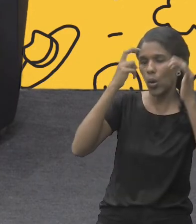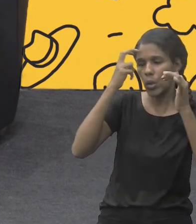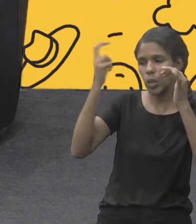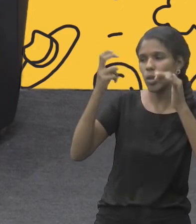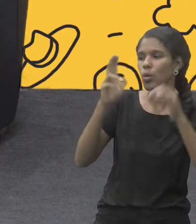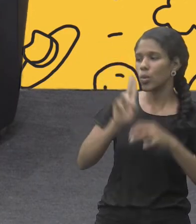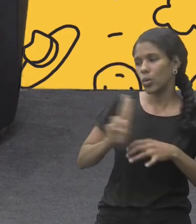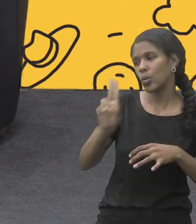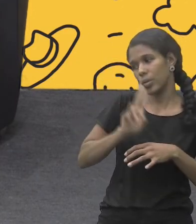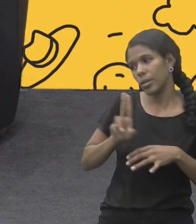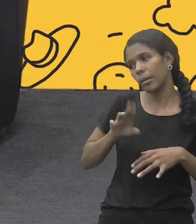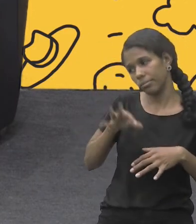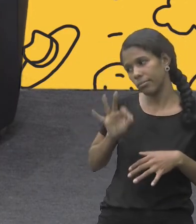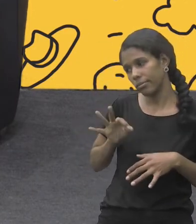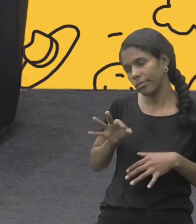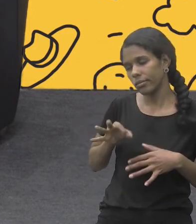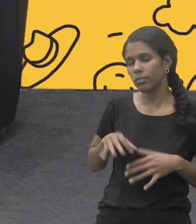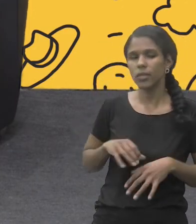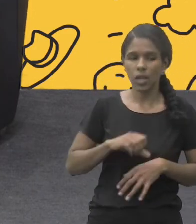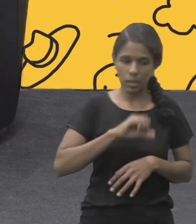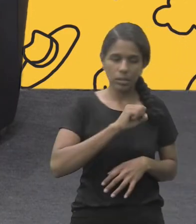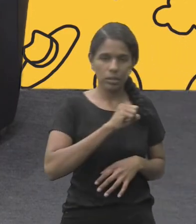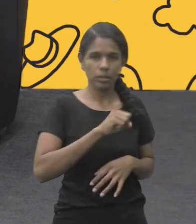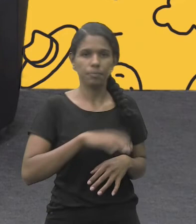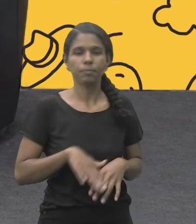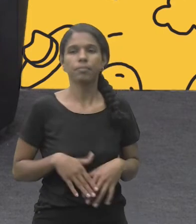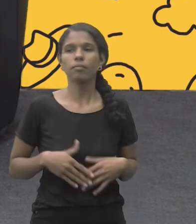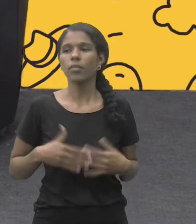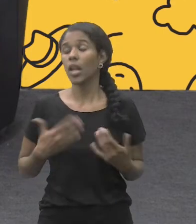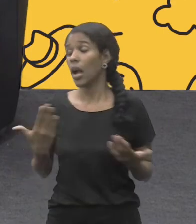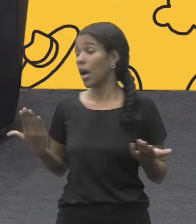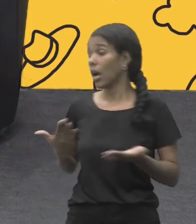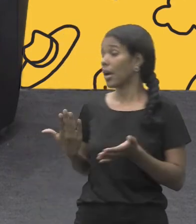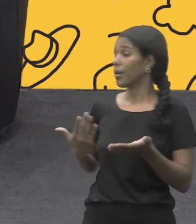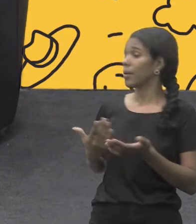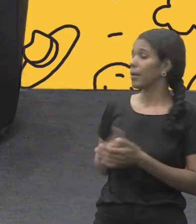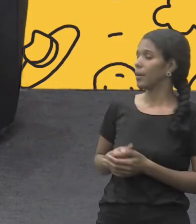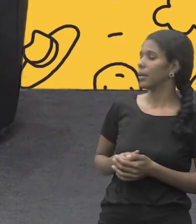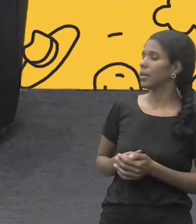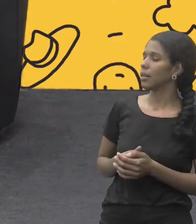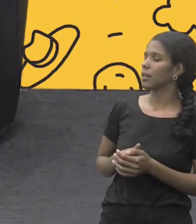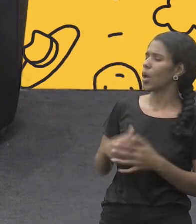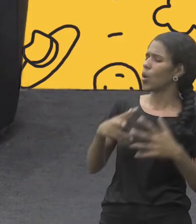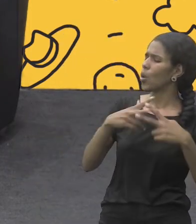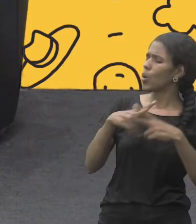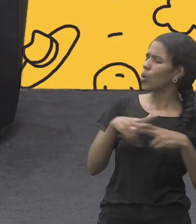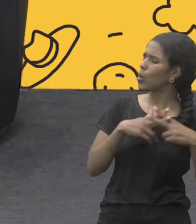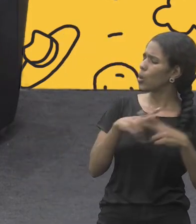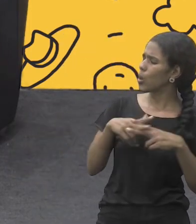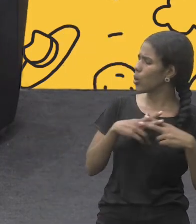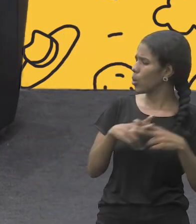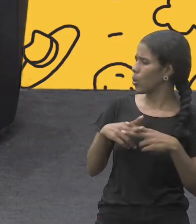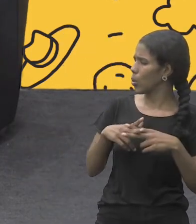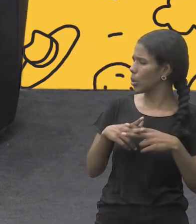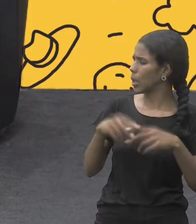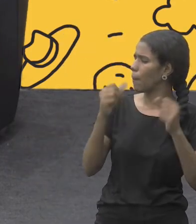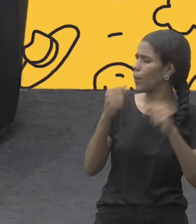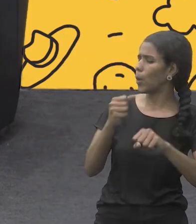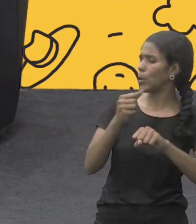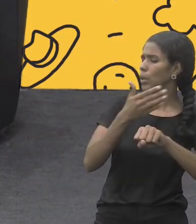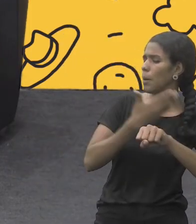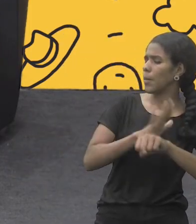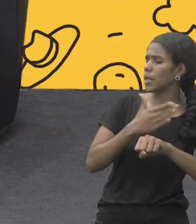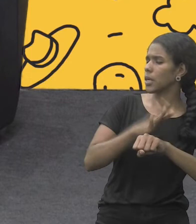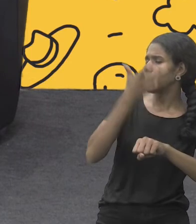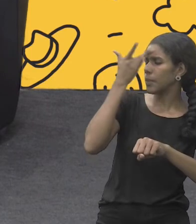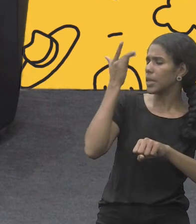Qual é a única arte marcial possível após os 40 anos? Todas as artes marciais são possíveis aos 40 anos. Eu